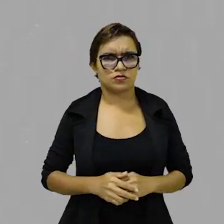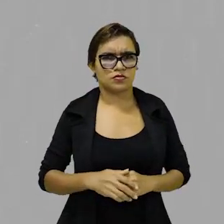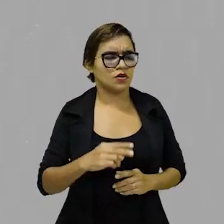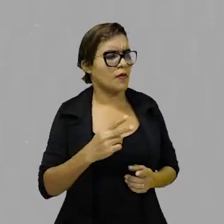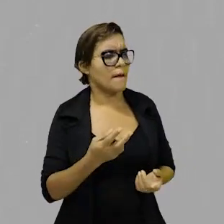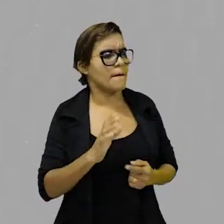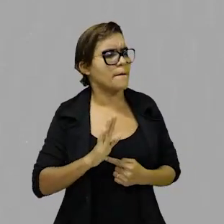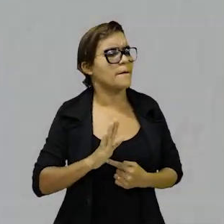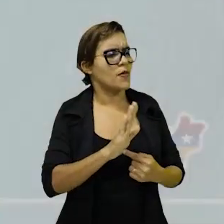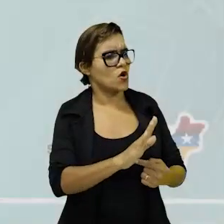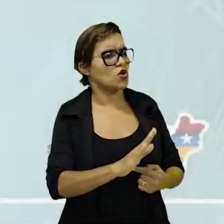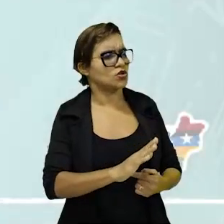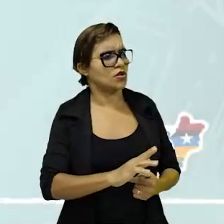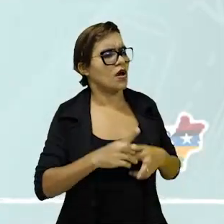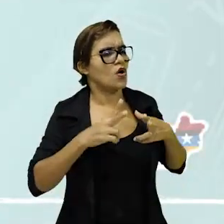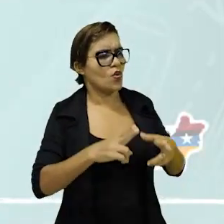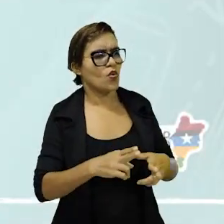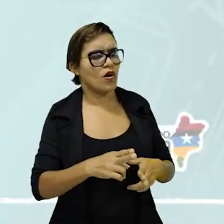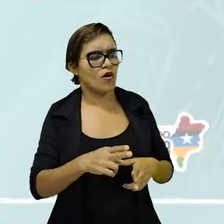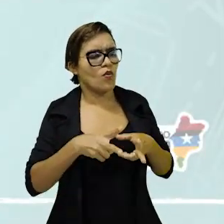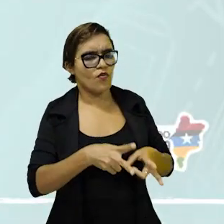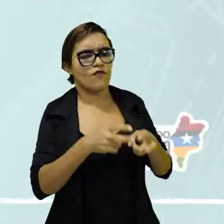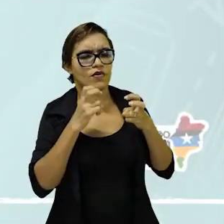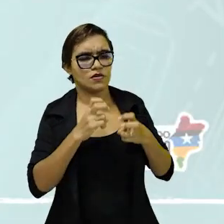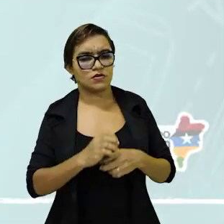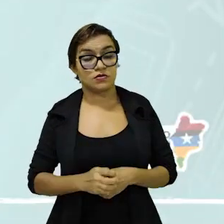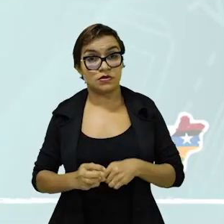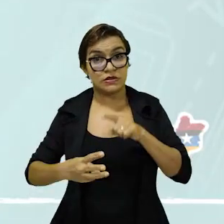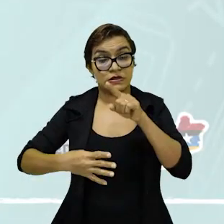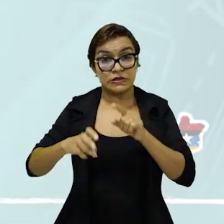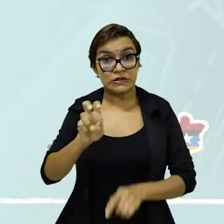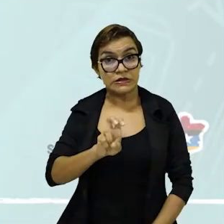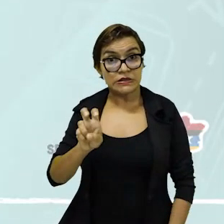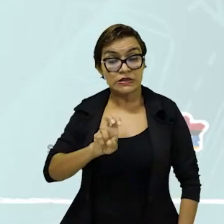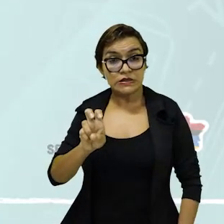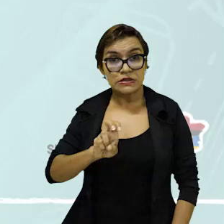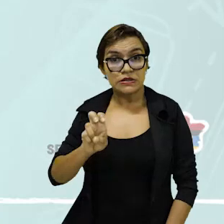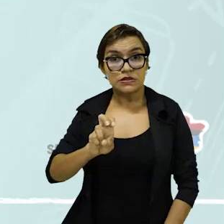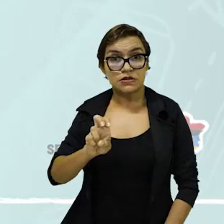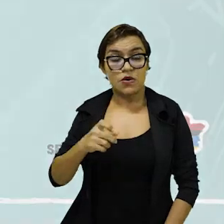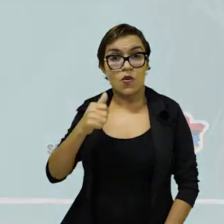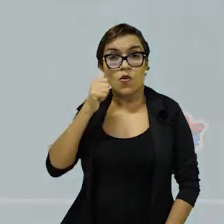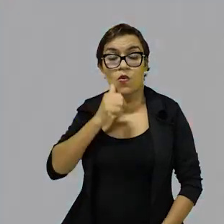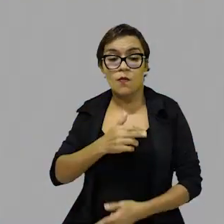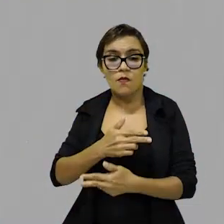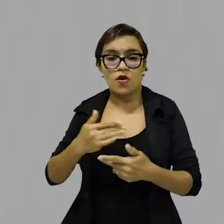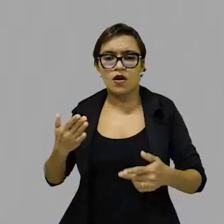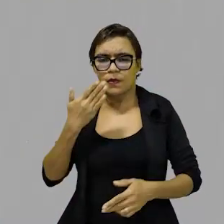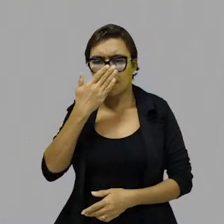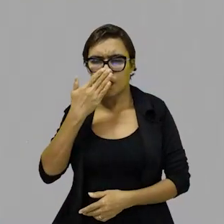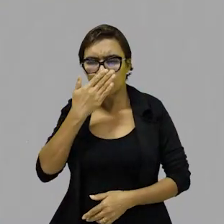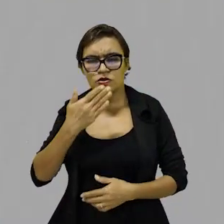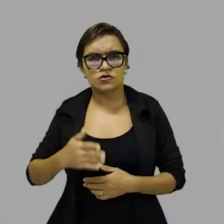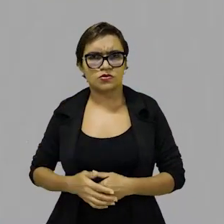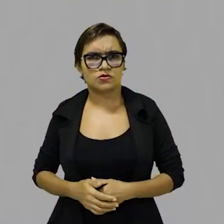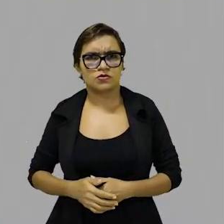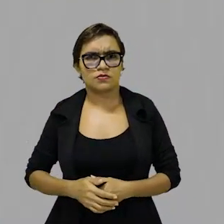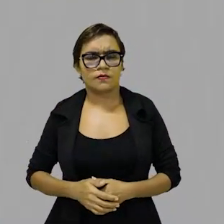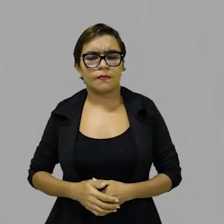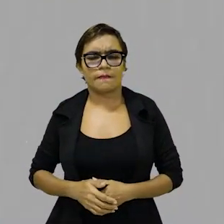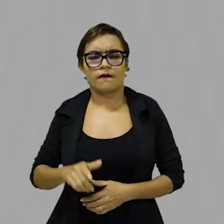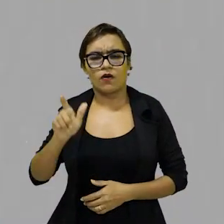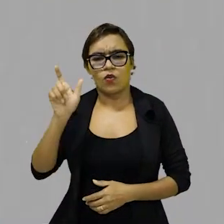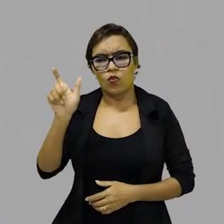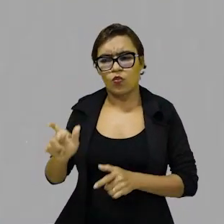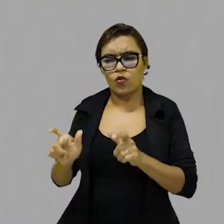vejo? Ou 5 mulheres que são prostitutas? Nossa senhora, é um tema pesado demais. Um casal que devia